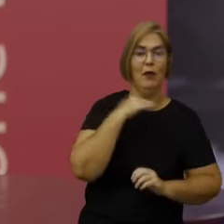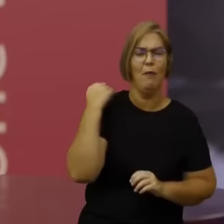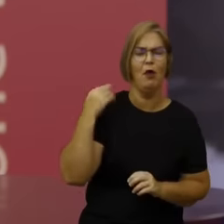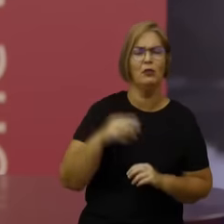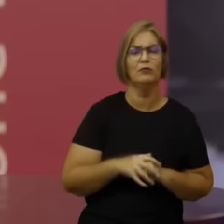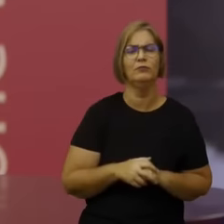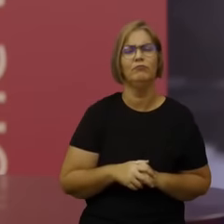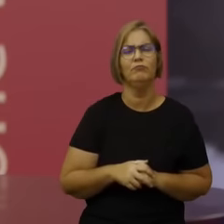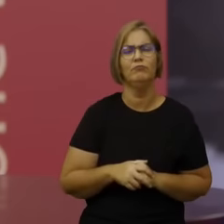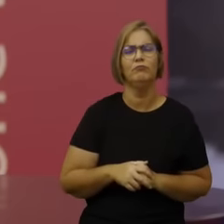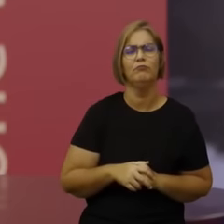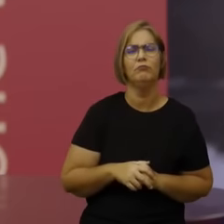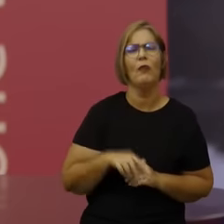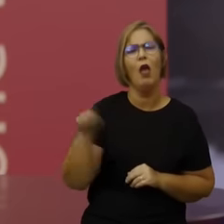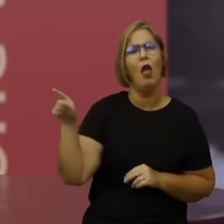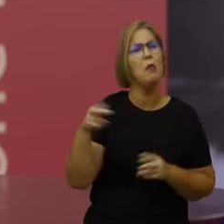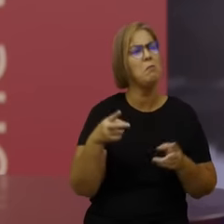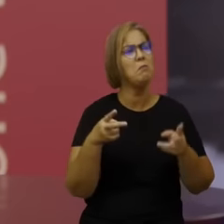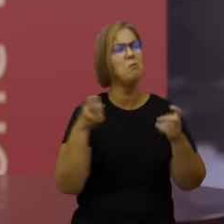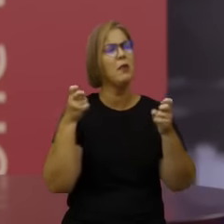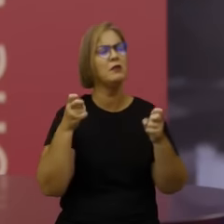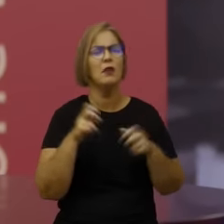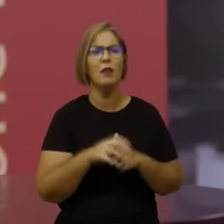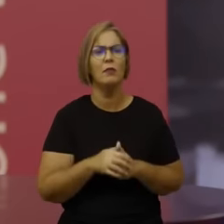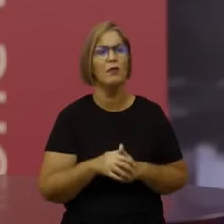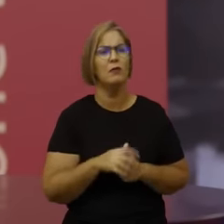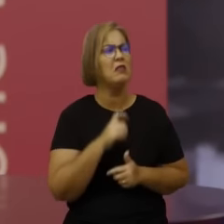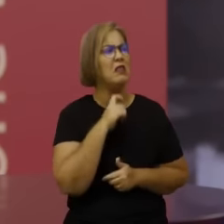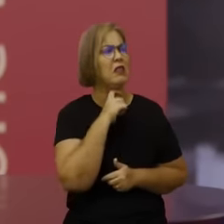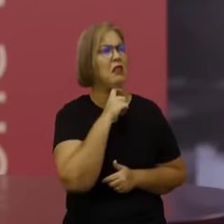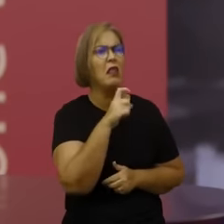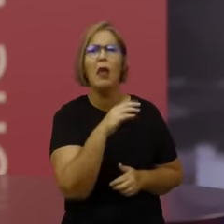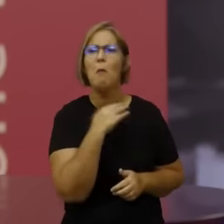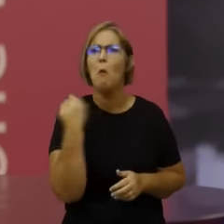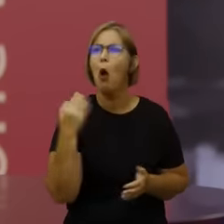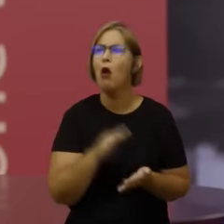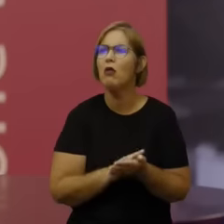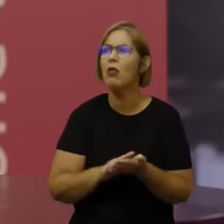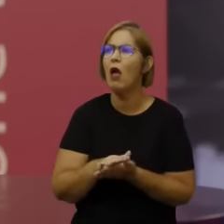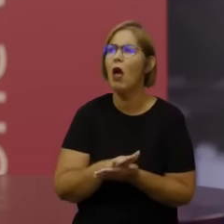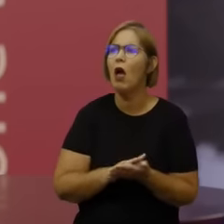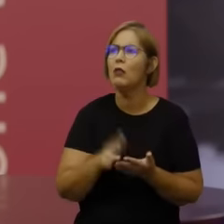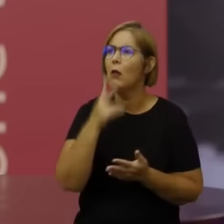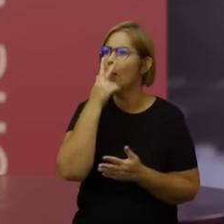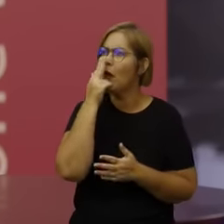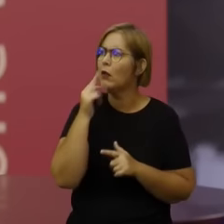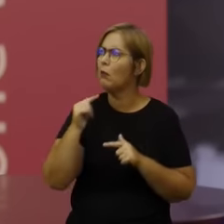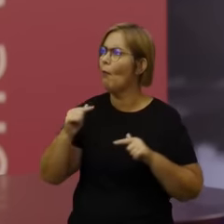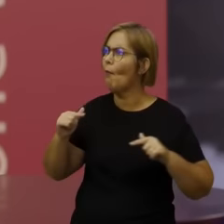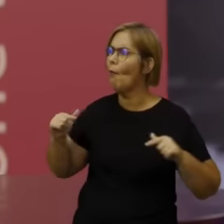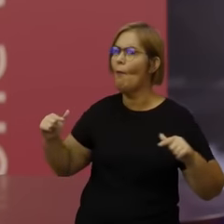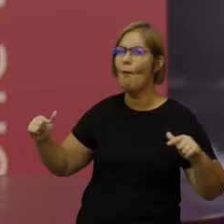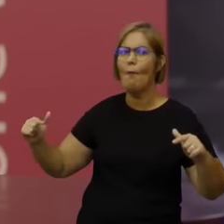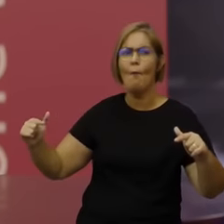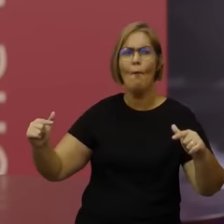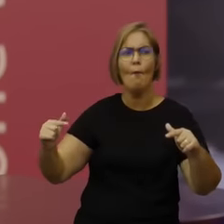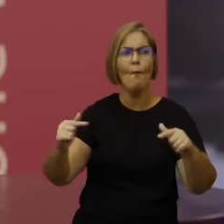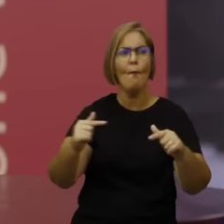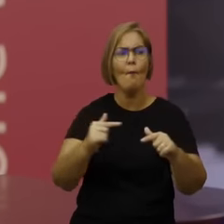que ninguém mais morria. E o Ades estava ficando esvaziado. Fala: "Mas que negócio é esse?